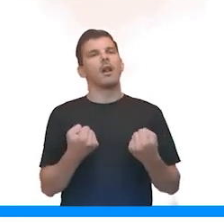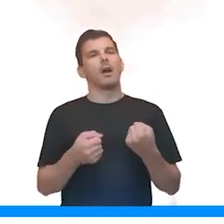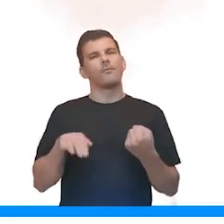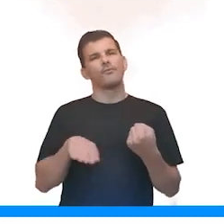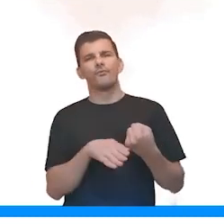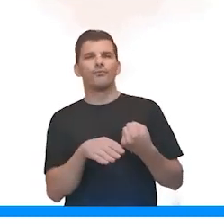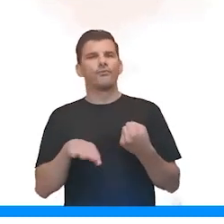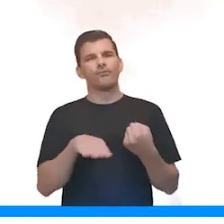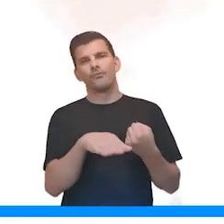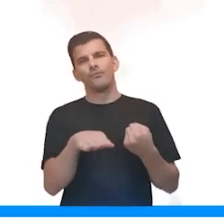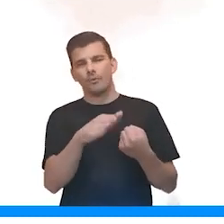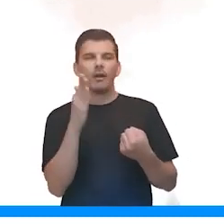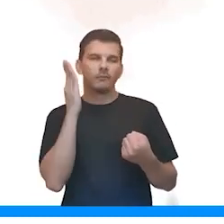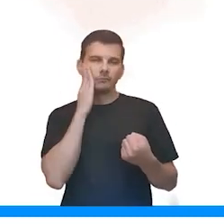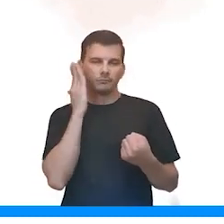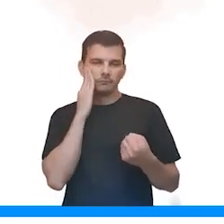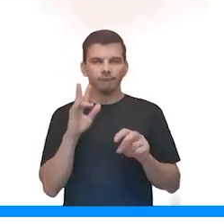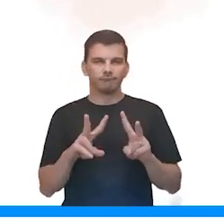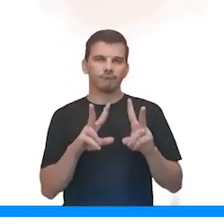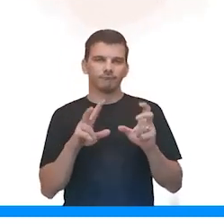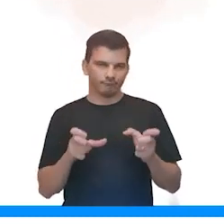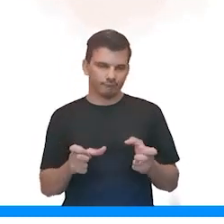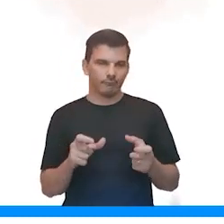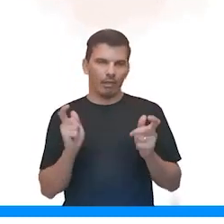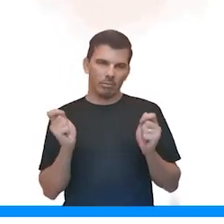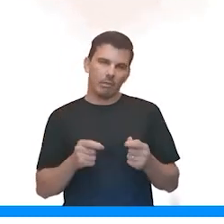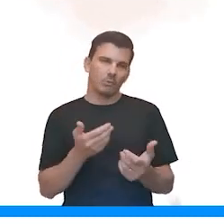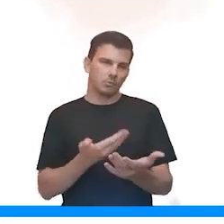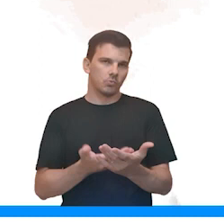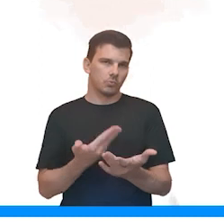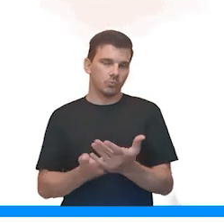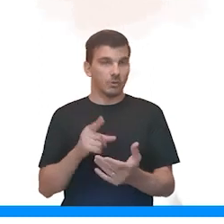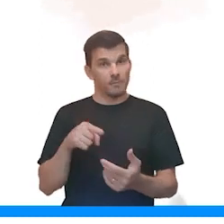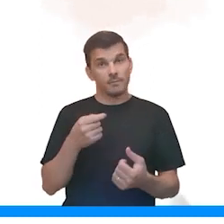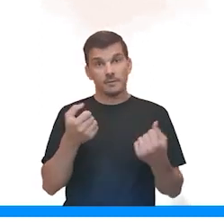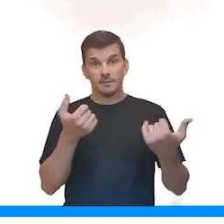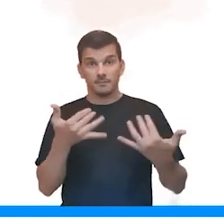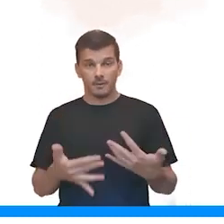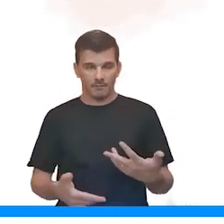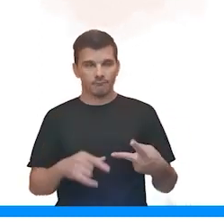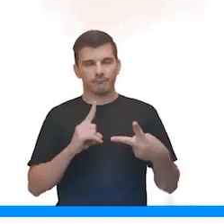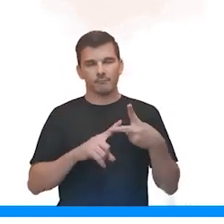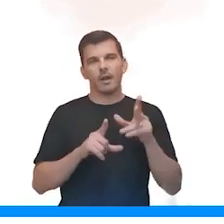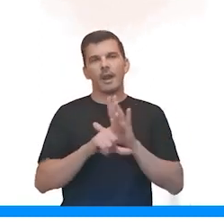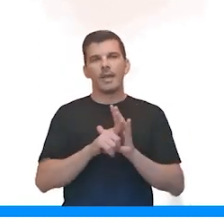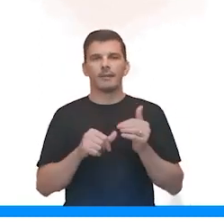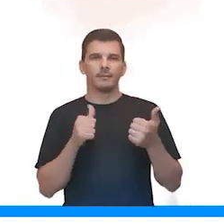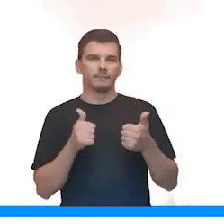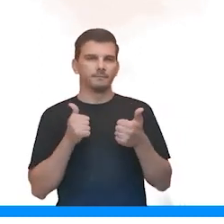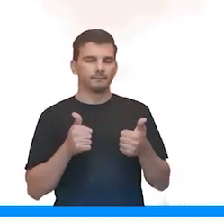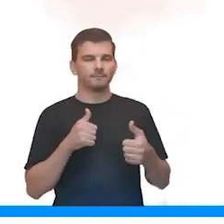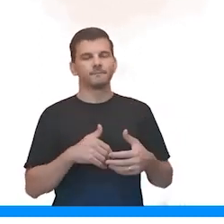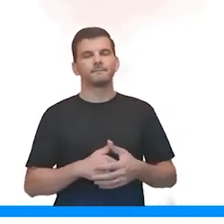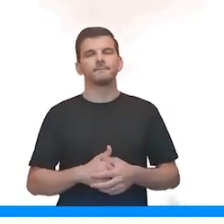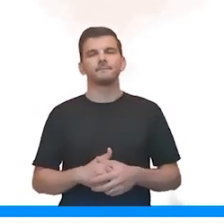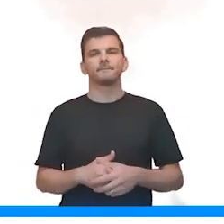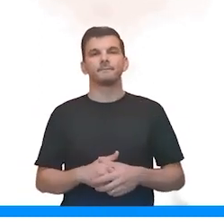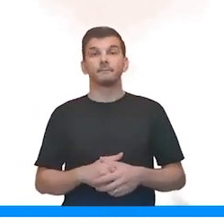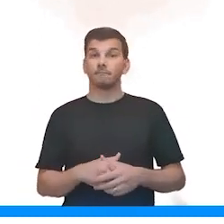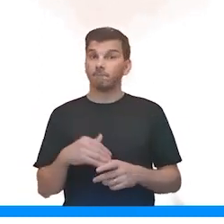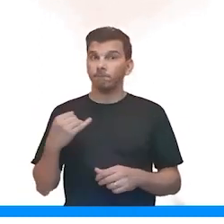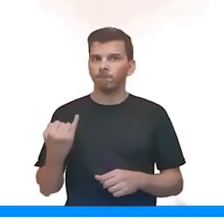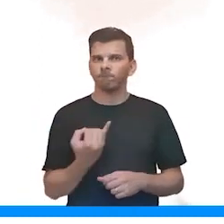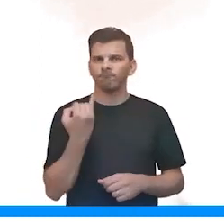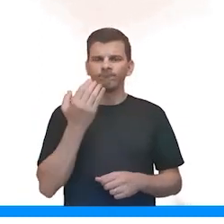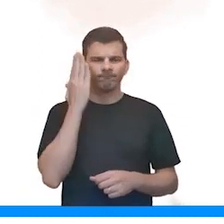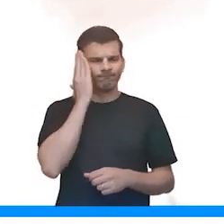repetindo sempre manter o carro em movimento. Tá? Isso vai ser um tópico que podemos estudar quando for explicar a segunda lei da termodinâmica, tá